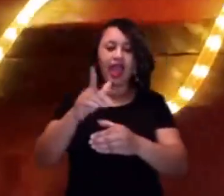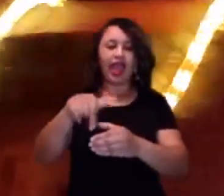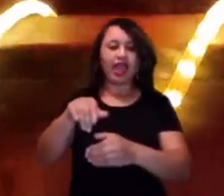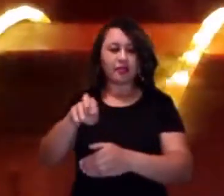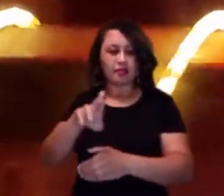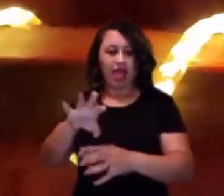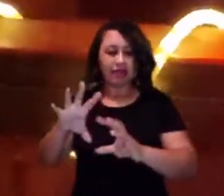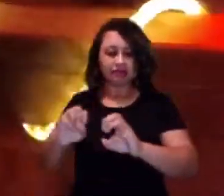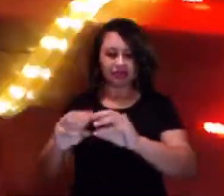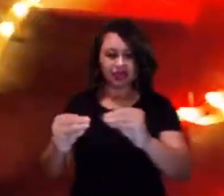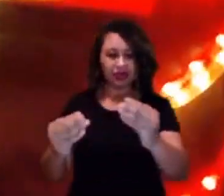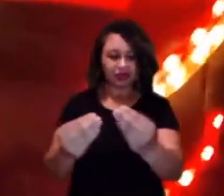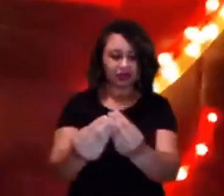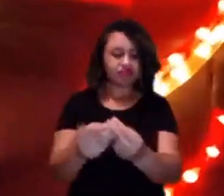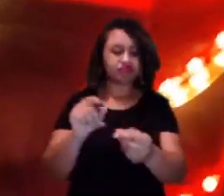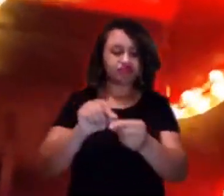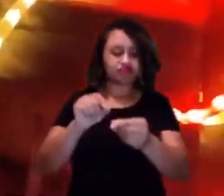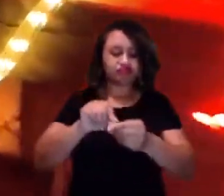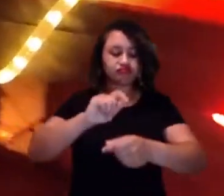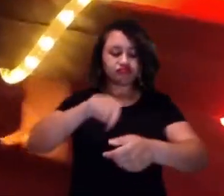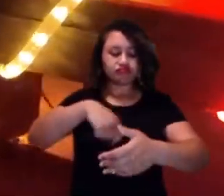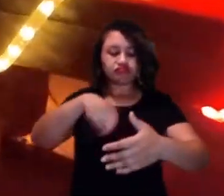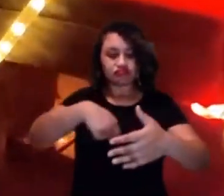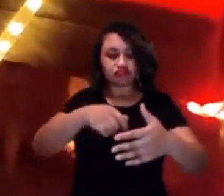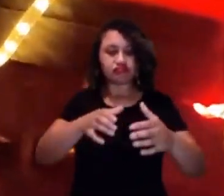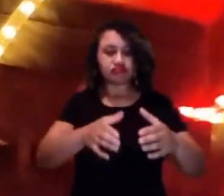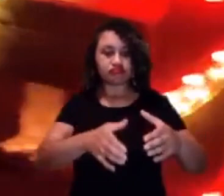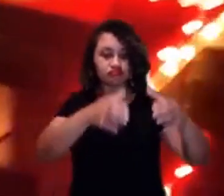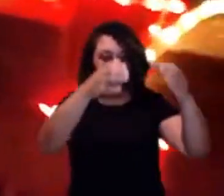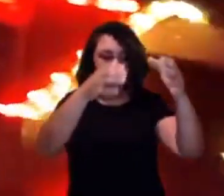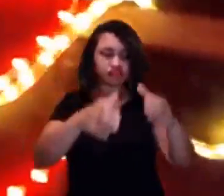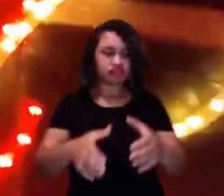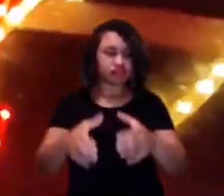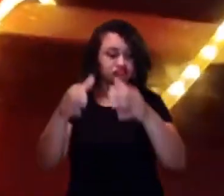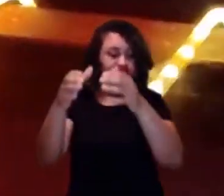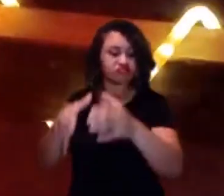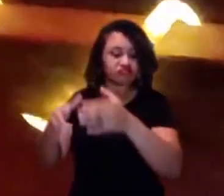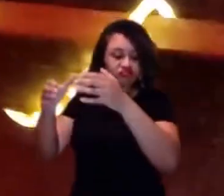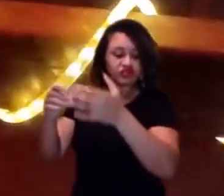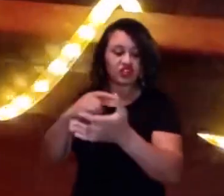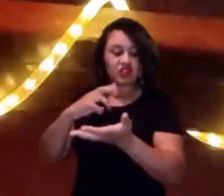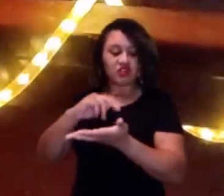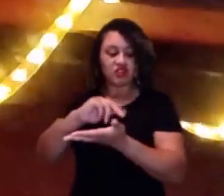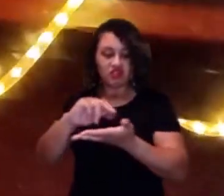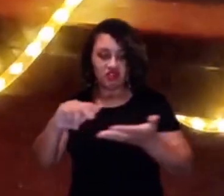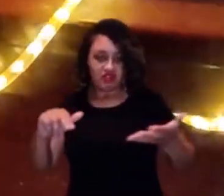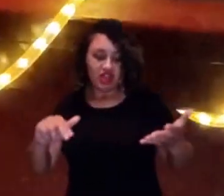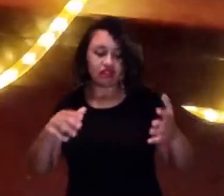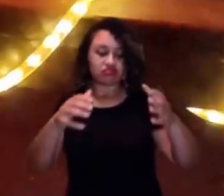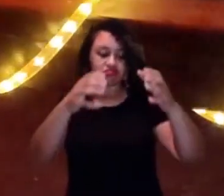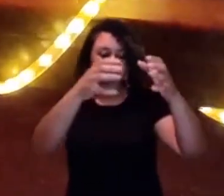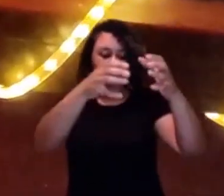Eles usam essas panelas de barro e fazem a comida aqui.